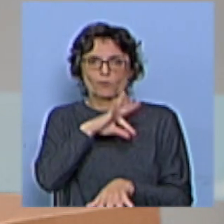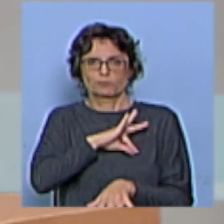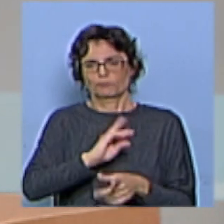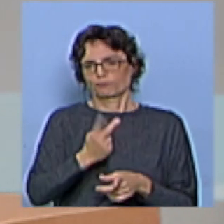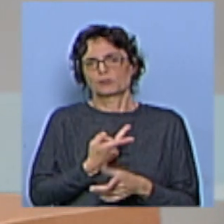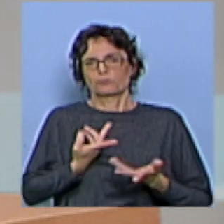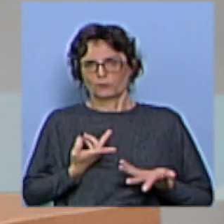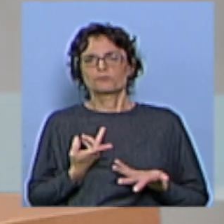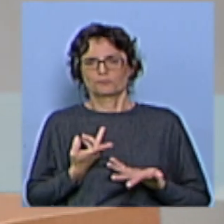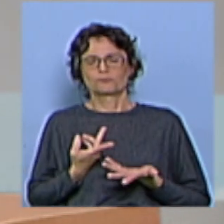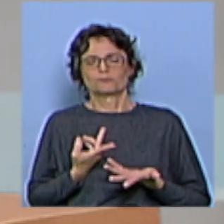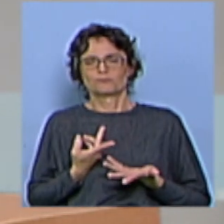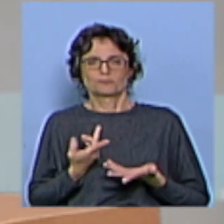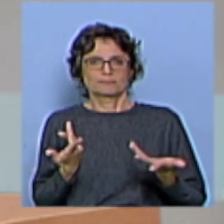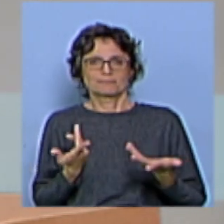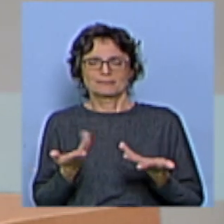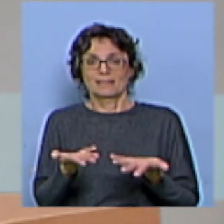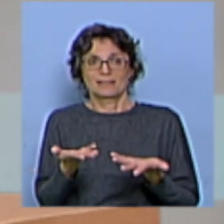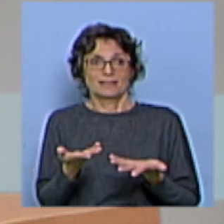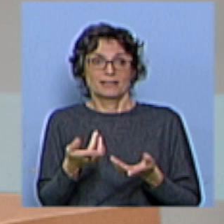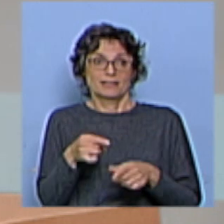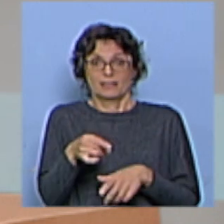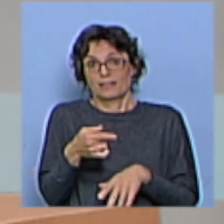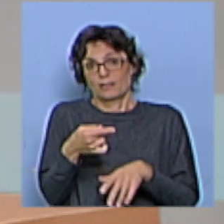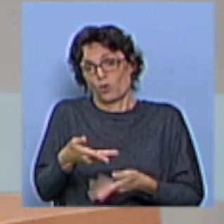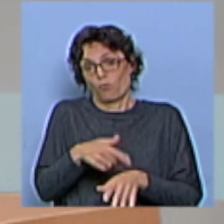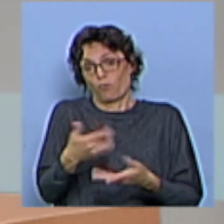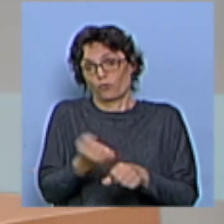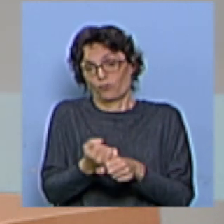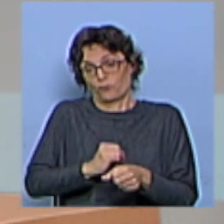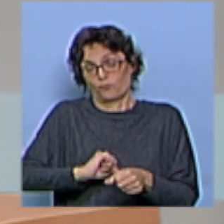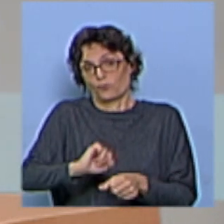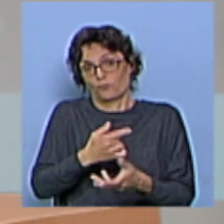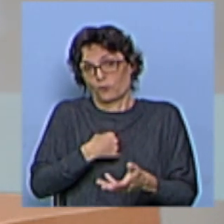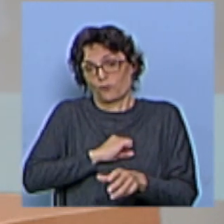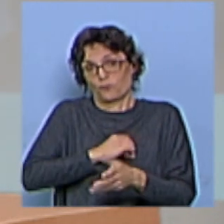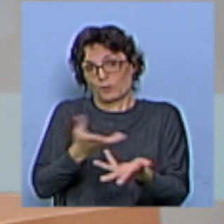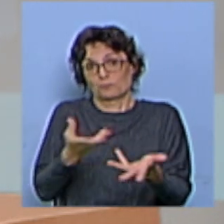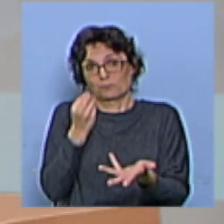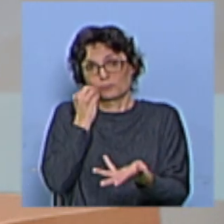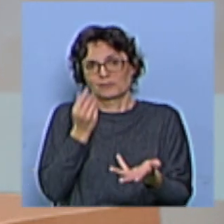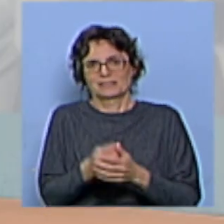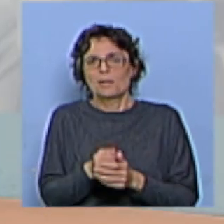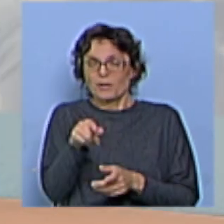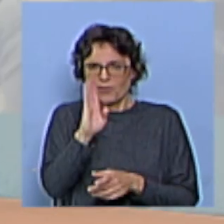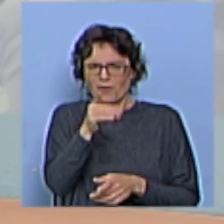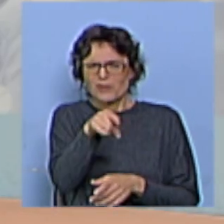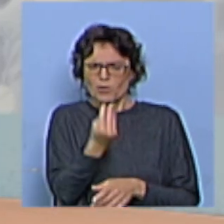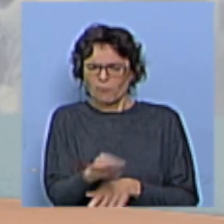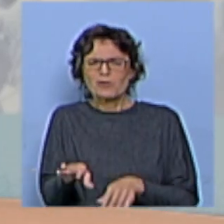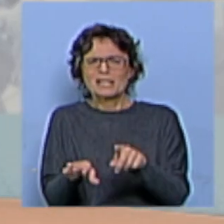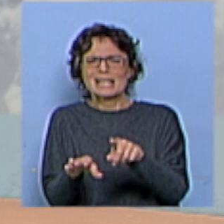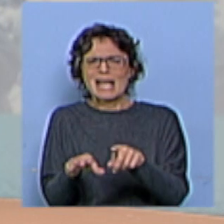por se concretizar em torno do património especificamente. Mas assim, já em pequenina, visitava muitos